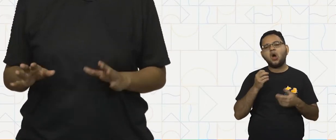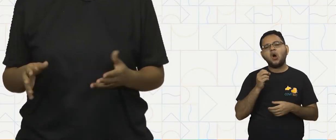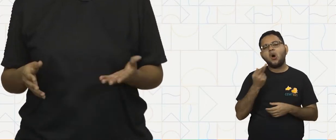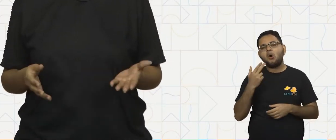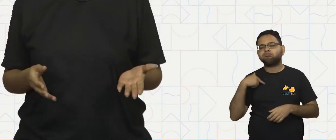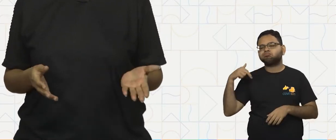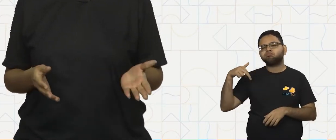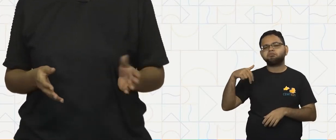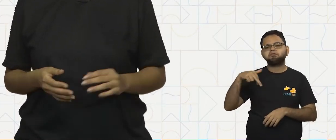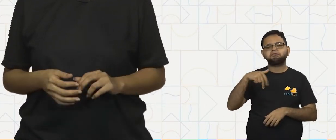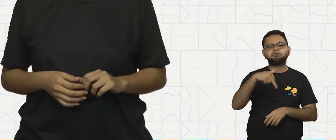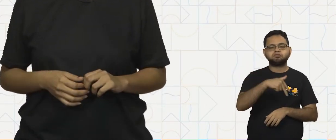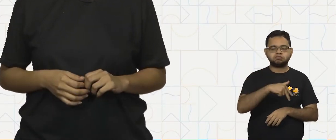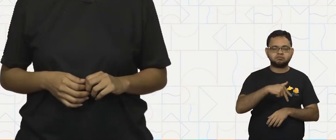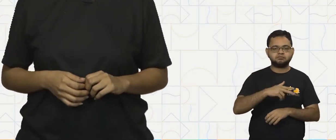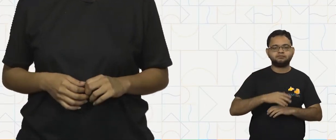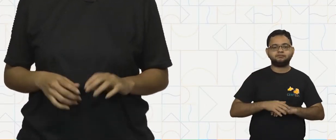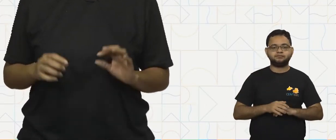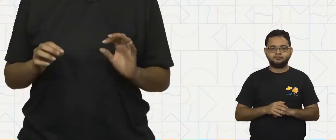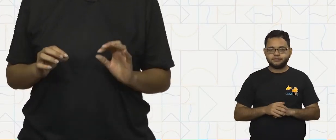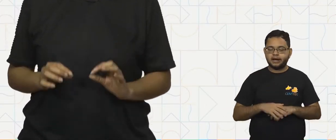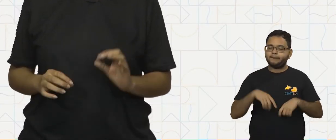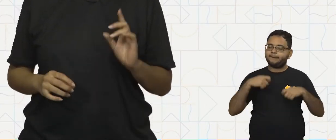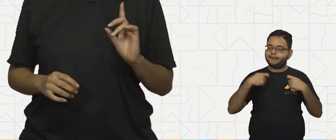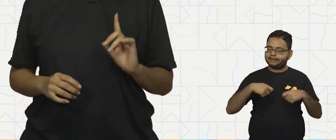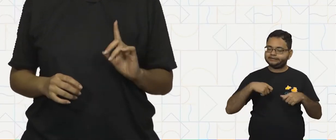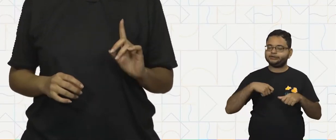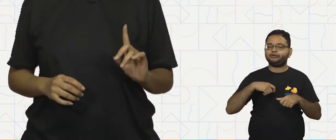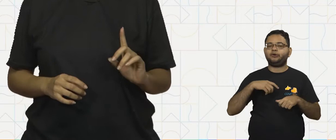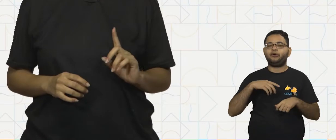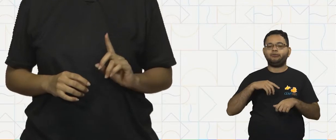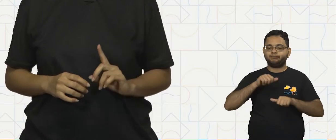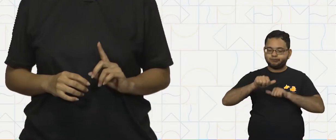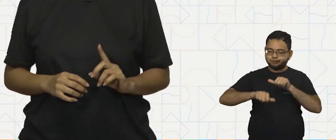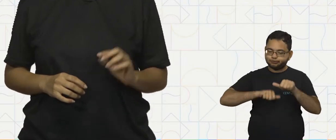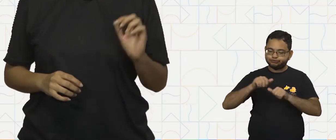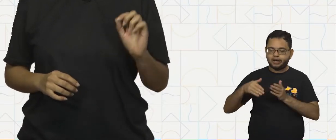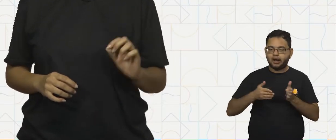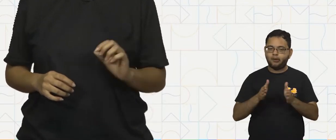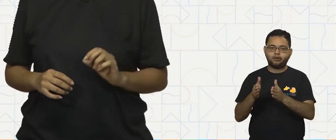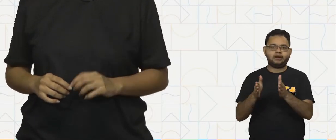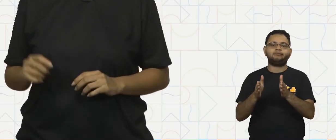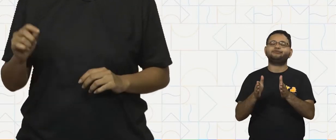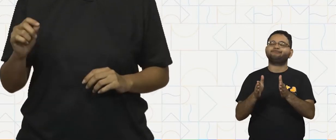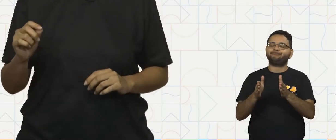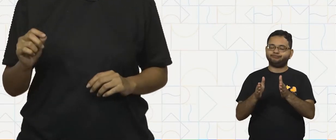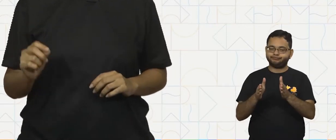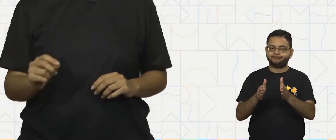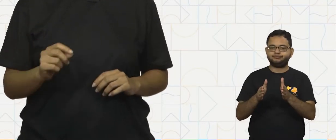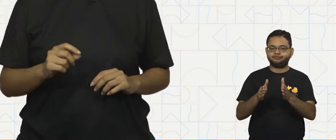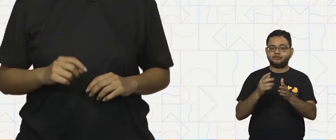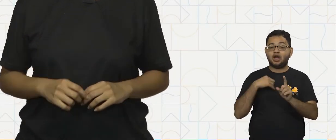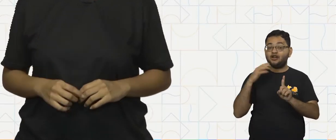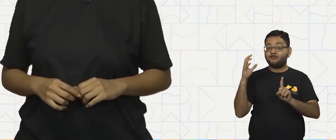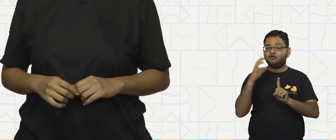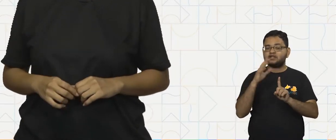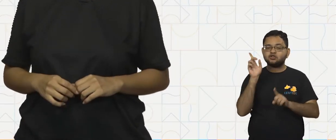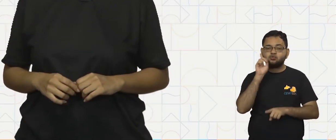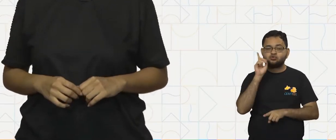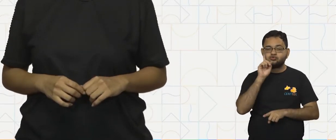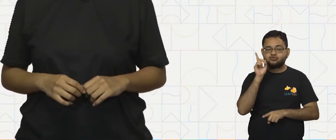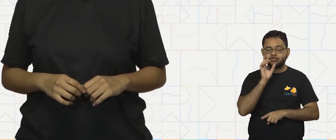mesmo passam como uma rota para o seu destino, tiveram que alterar a rotina, influenciando diretamente